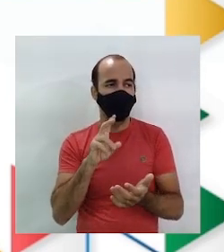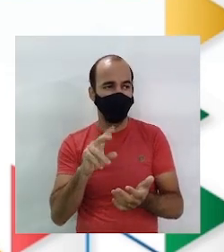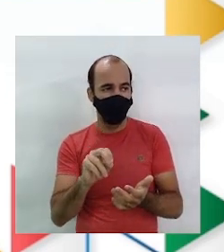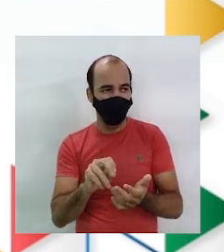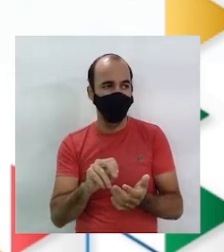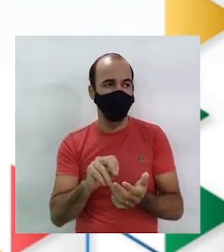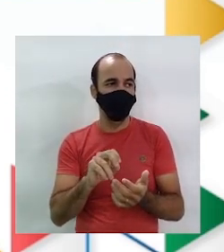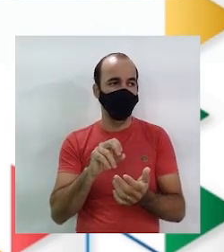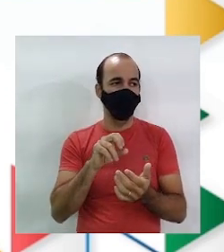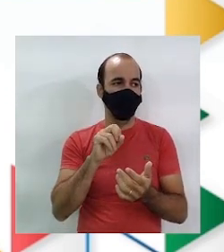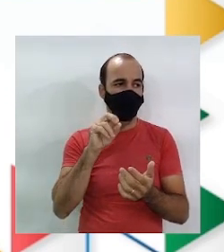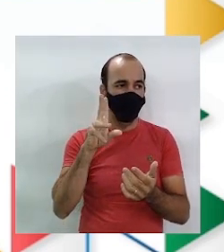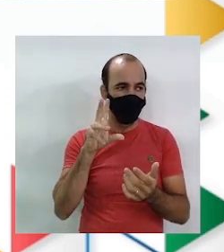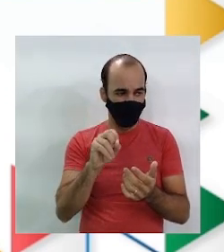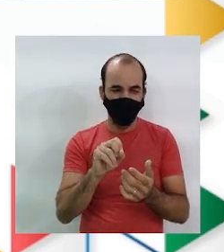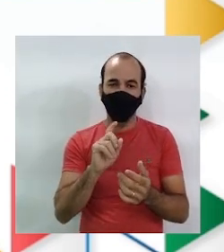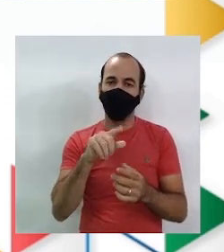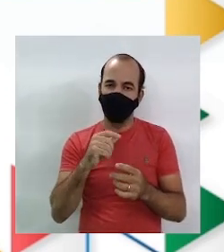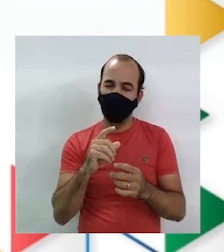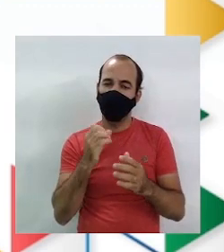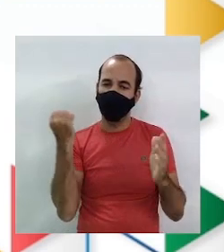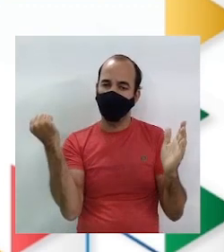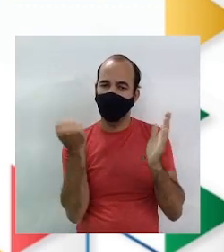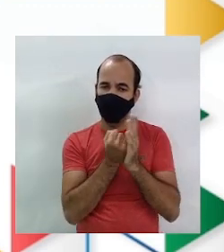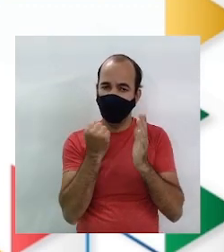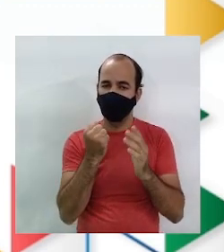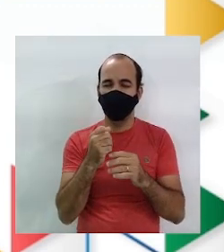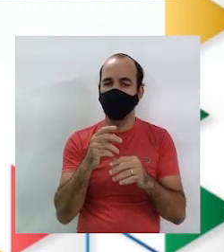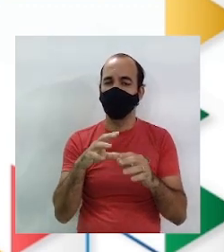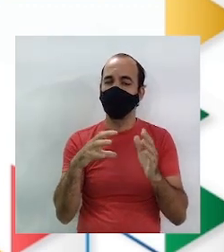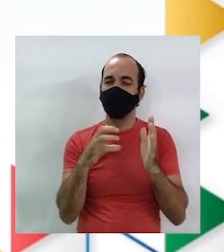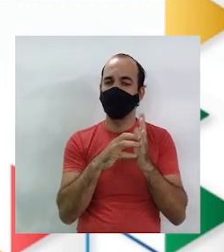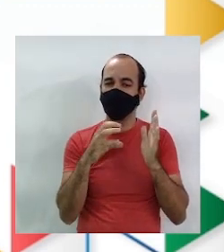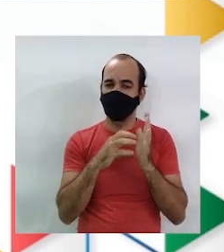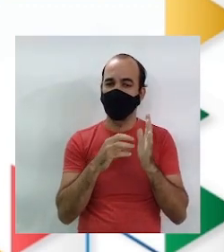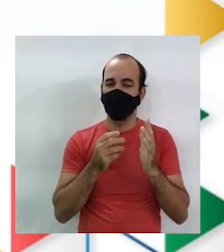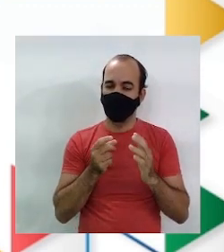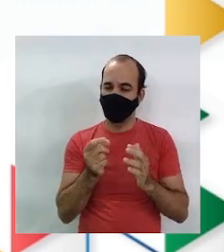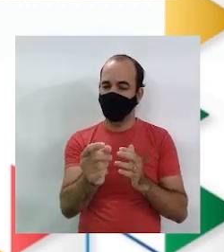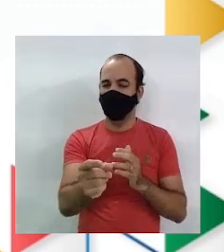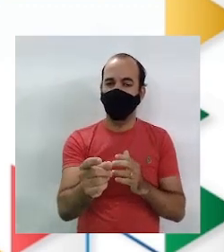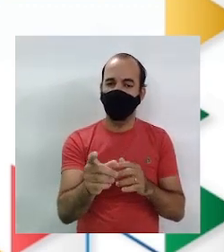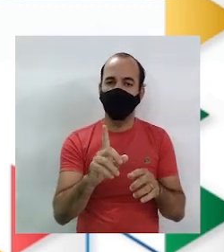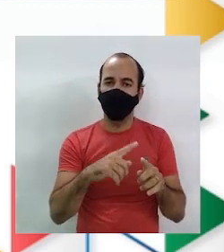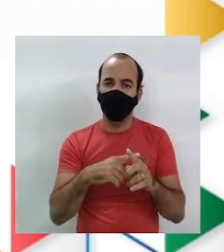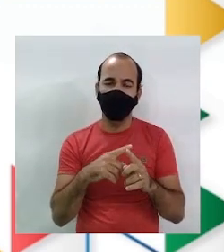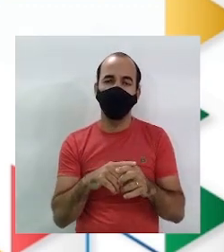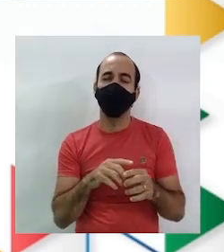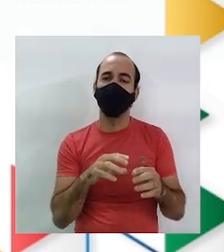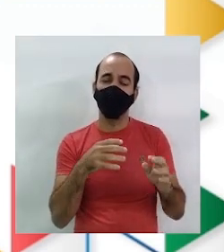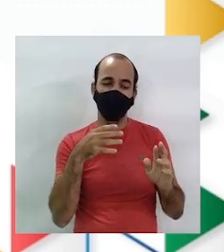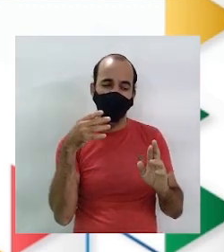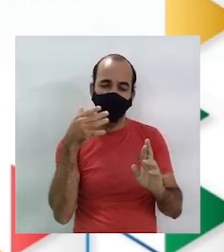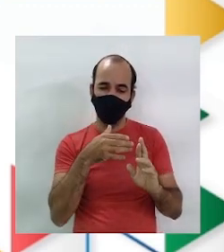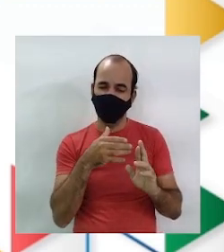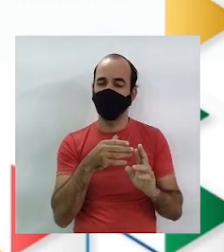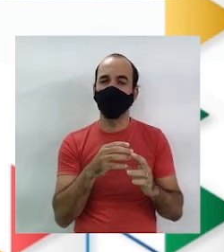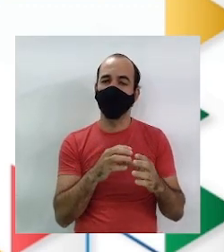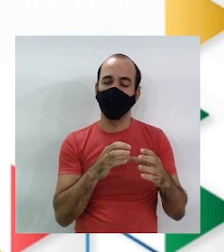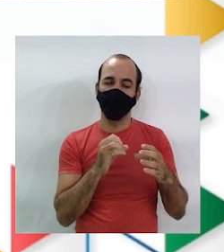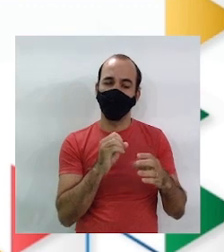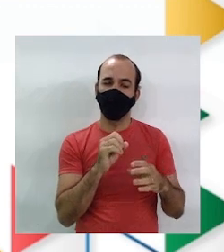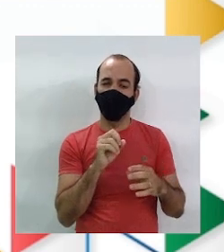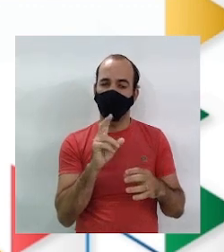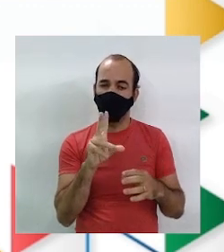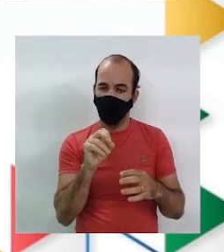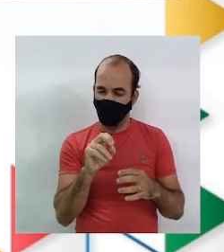forma primordial, como emblema de imortalidade. Eu tomo o ovo como um elemento que é aquilo que deve